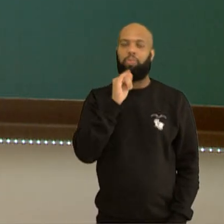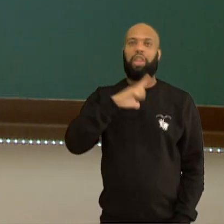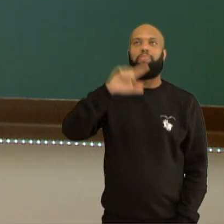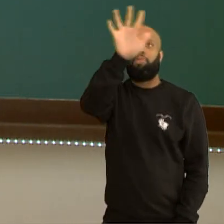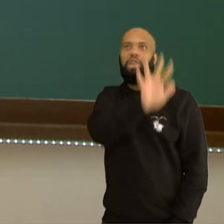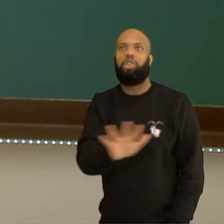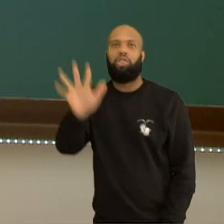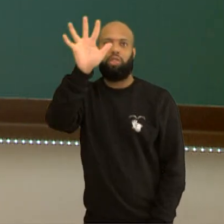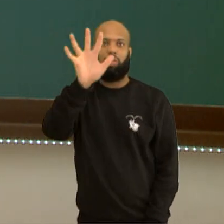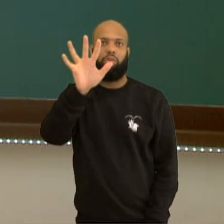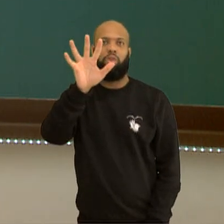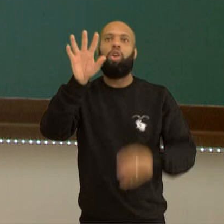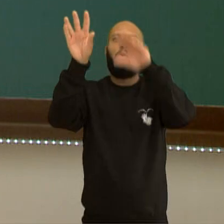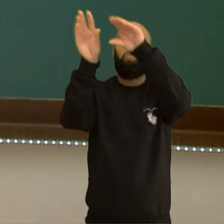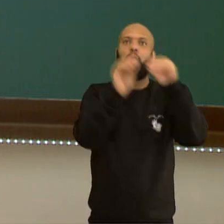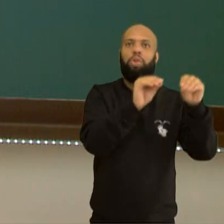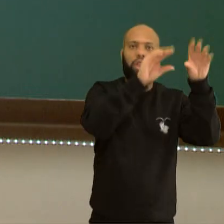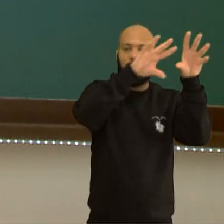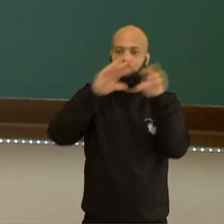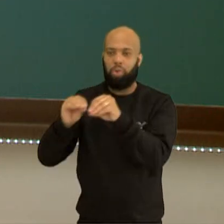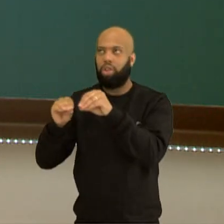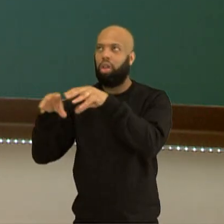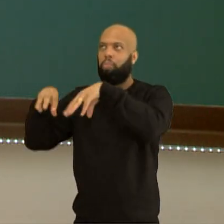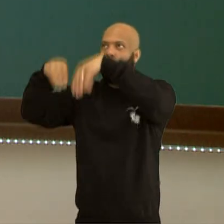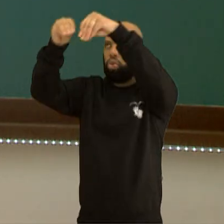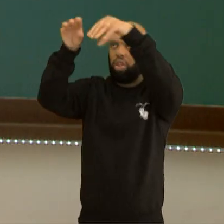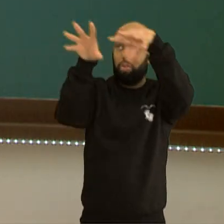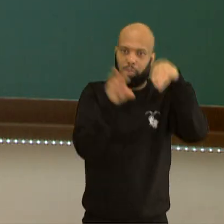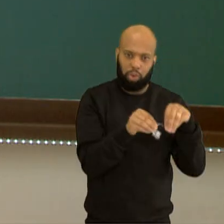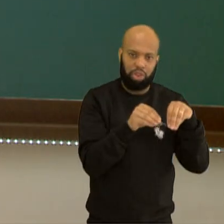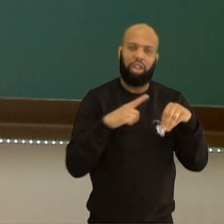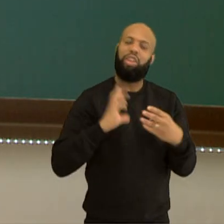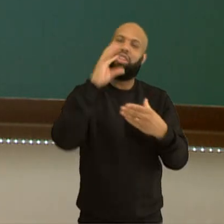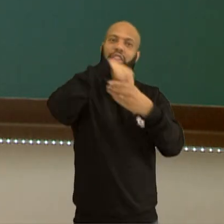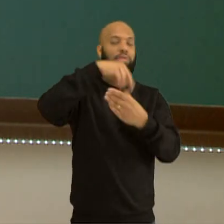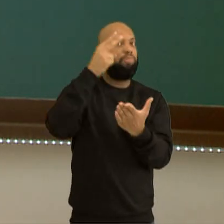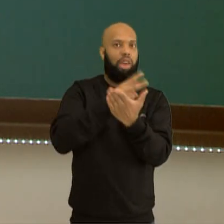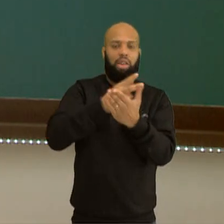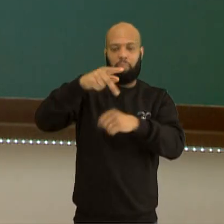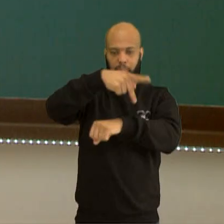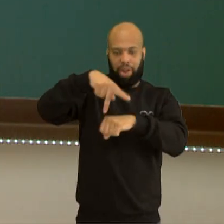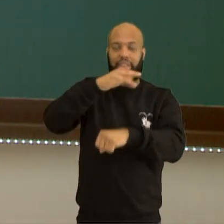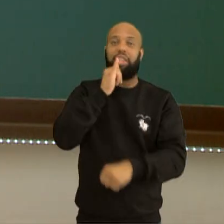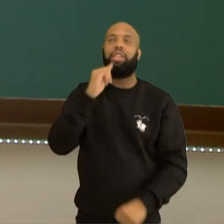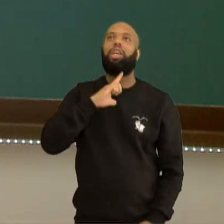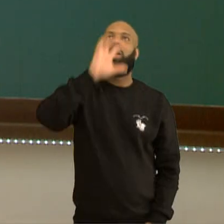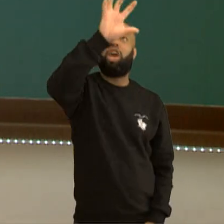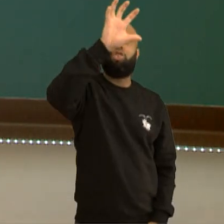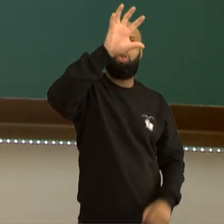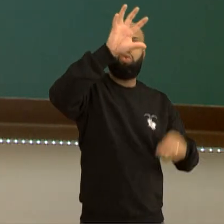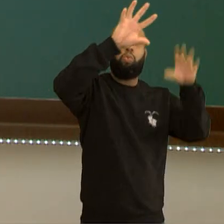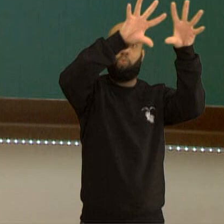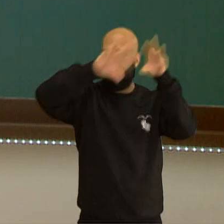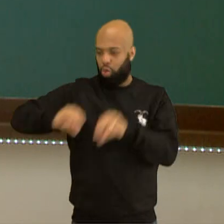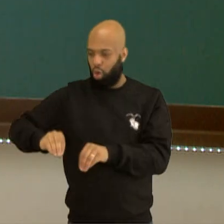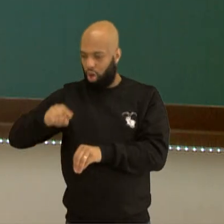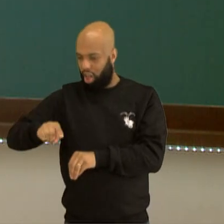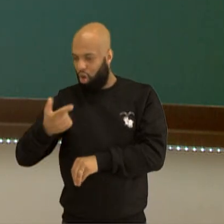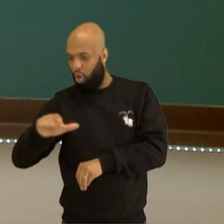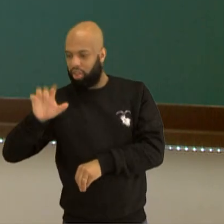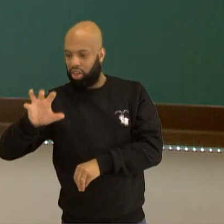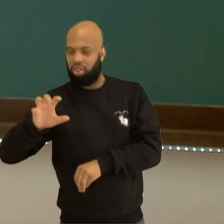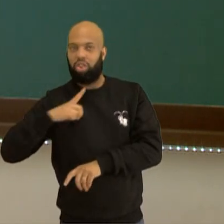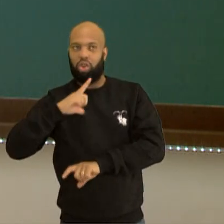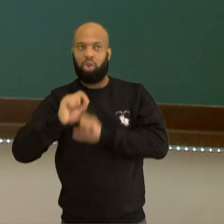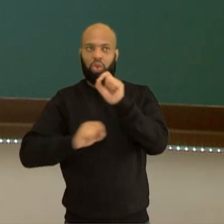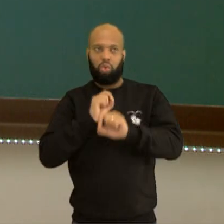desloca dentro de um mesmo país, seja de uma região para outra, que a gente chama de